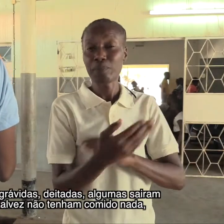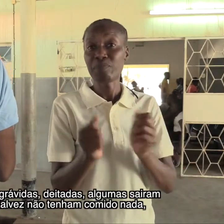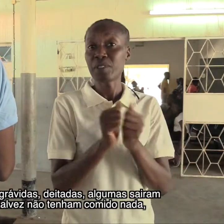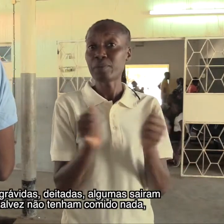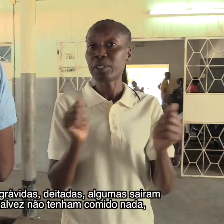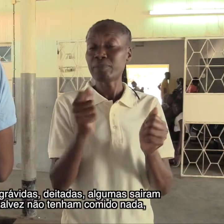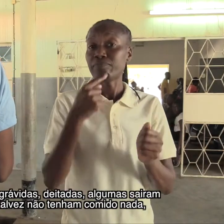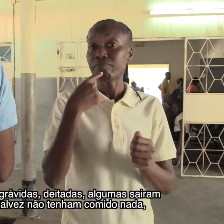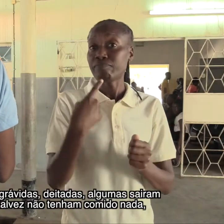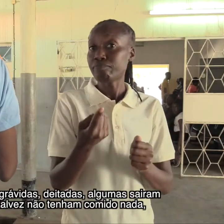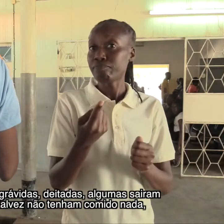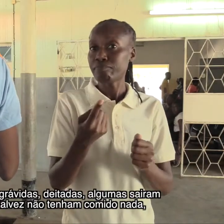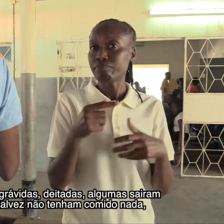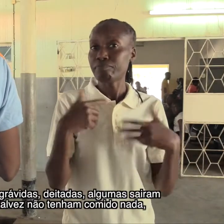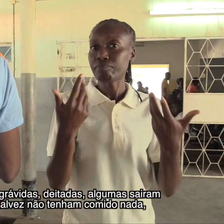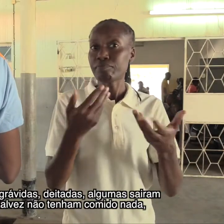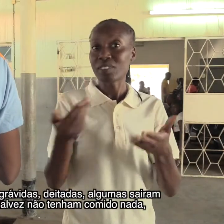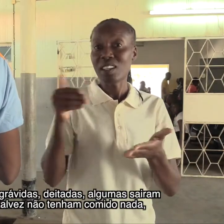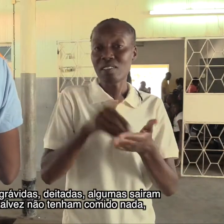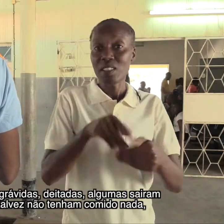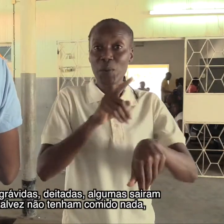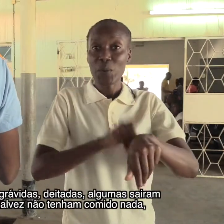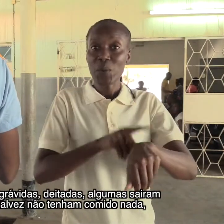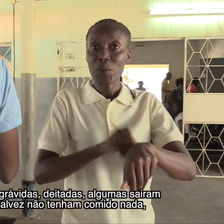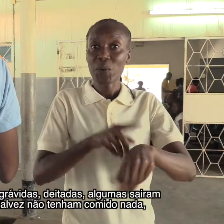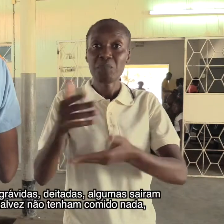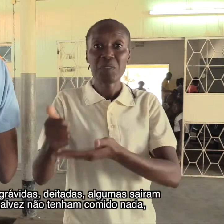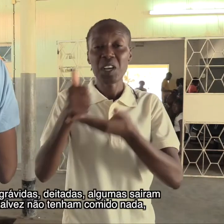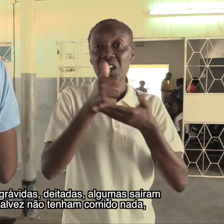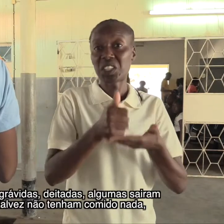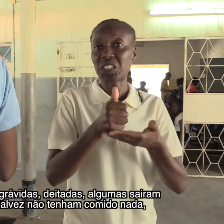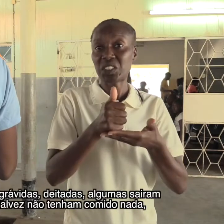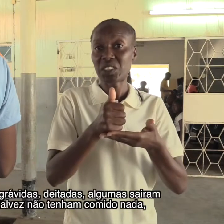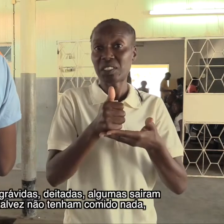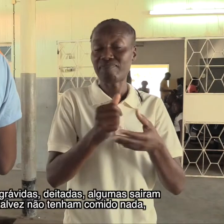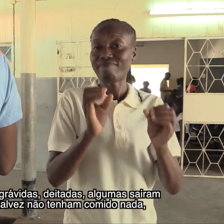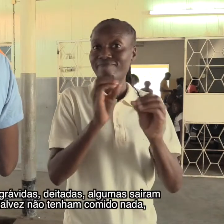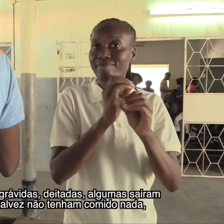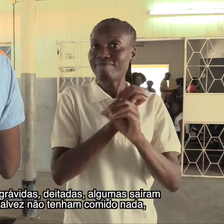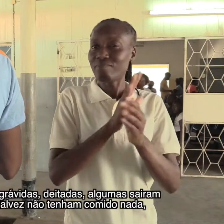Não, até essas horas aqui não conseguiram.